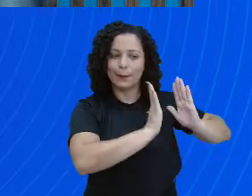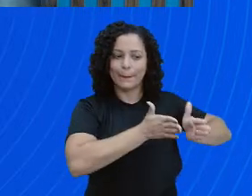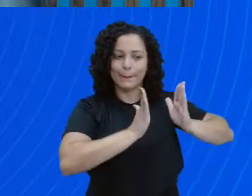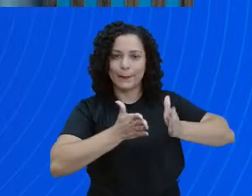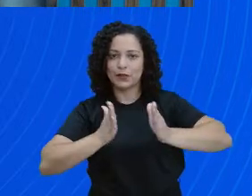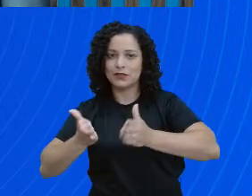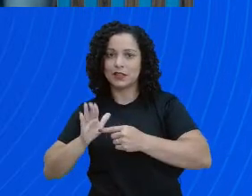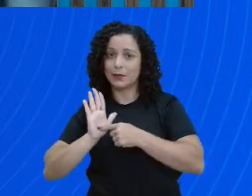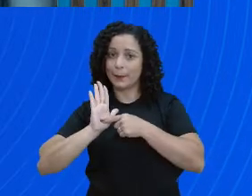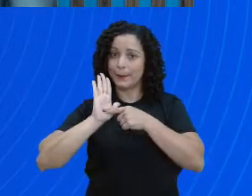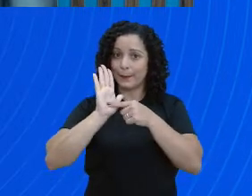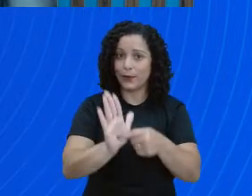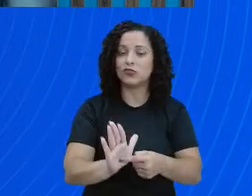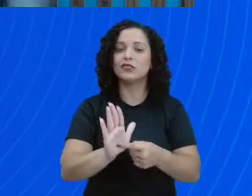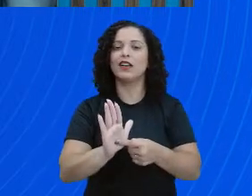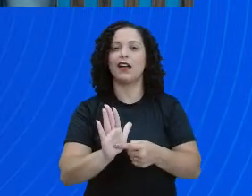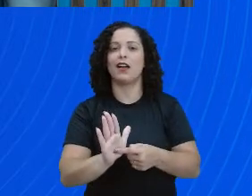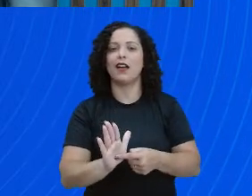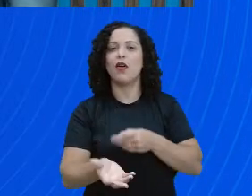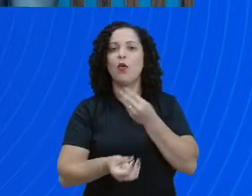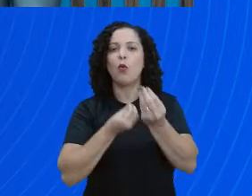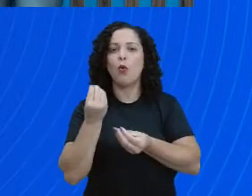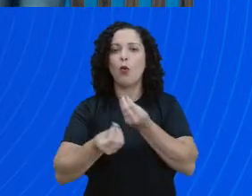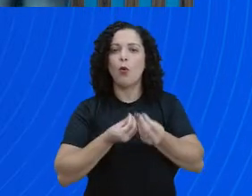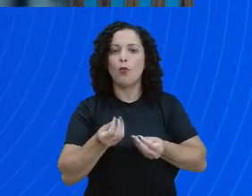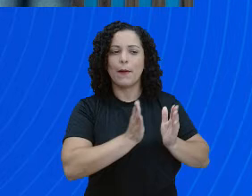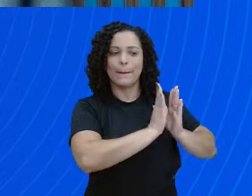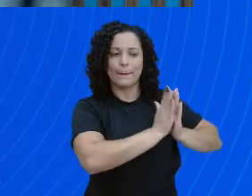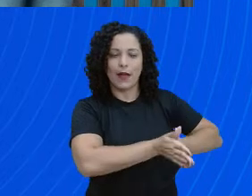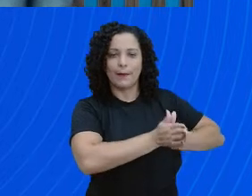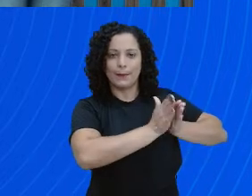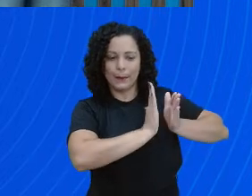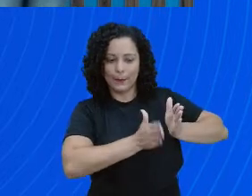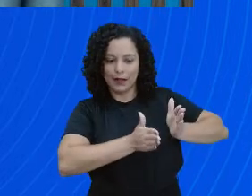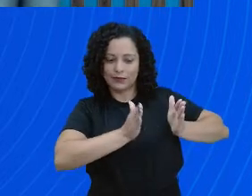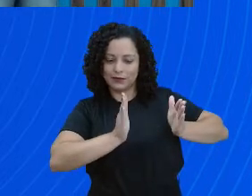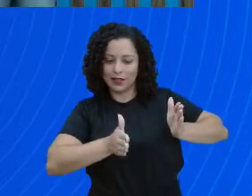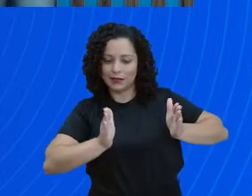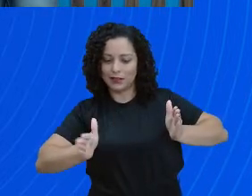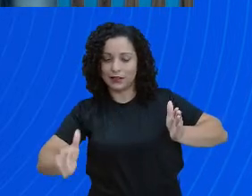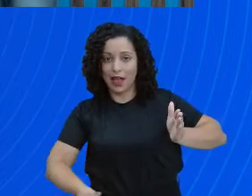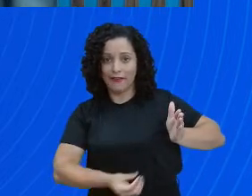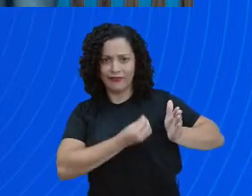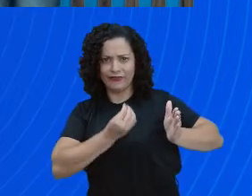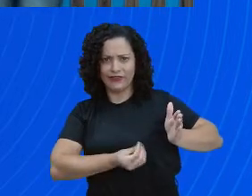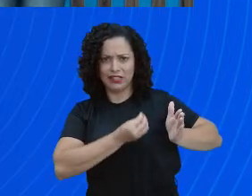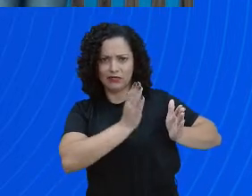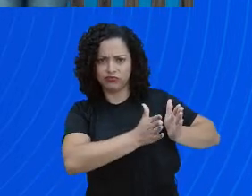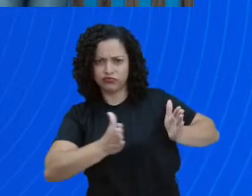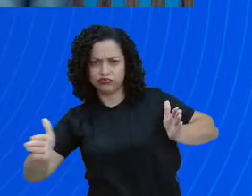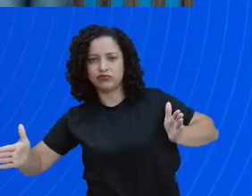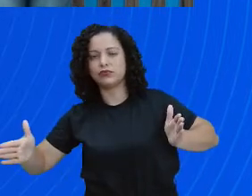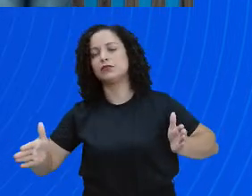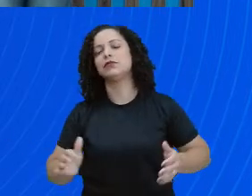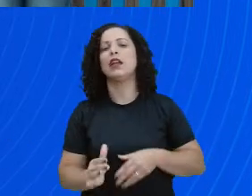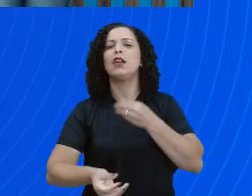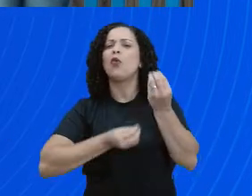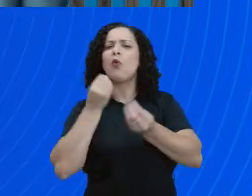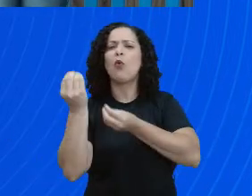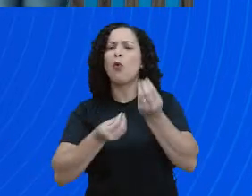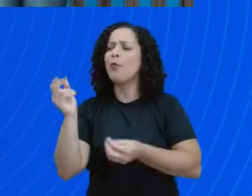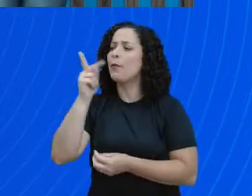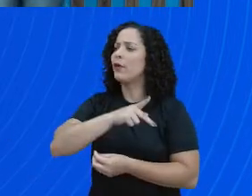que mostra para a gente o ciclo da vida. E aí, professora Cláudia, o que é que você pode falar a respeito aí da seleção